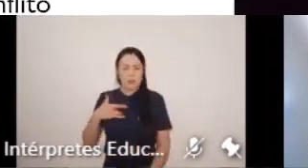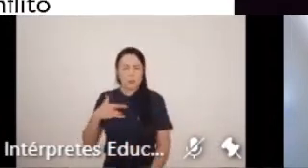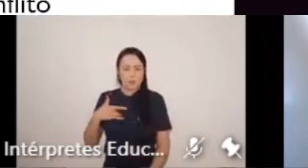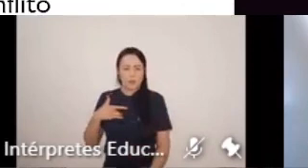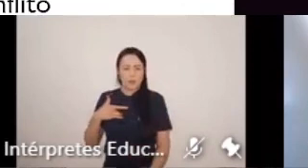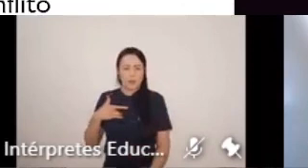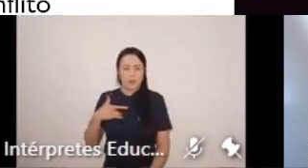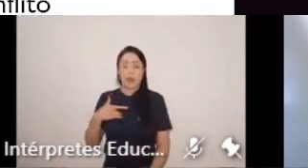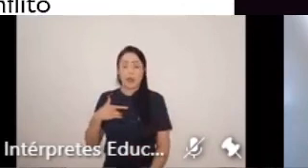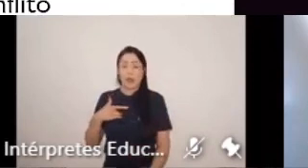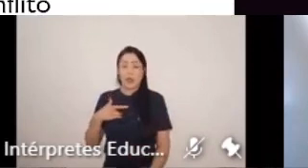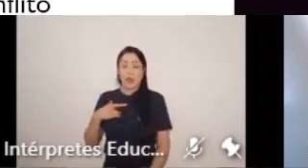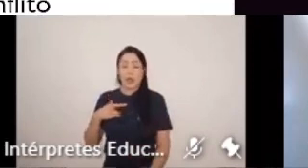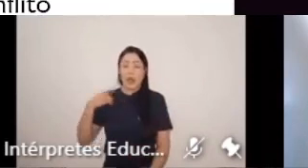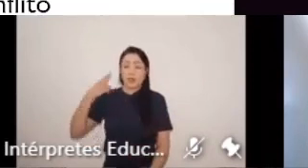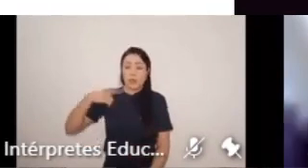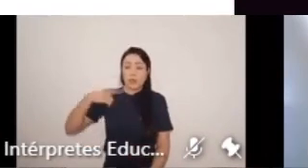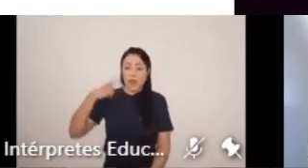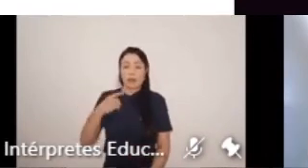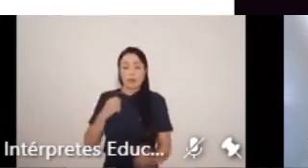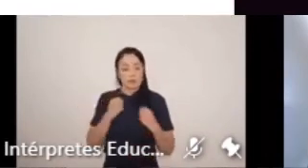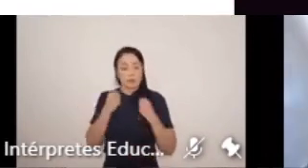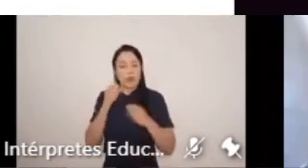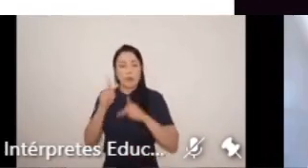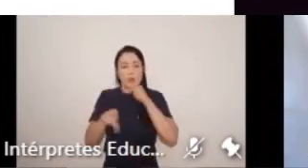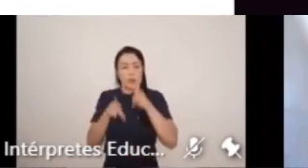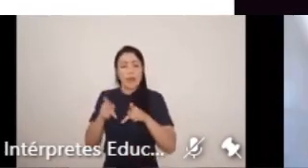previamente resolver extrajudicialmente o conflito,